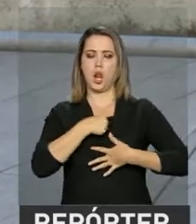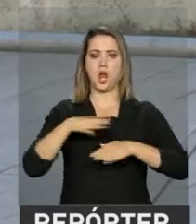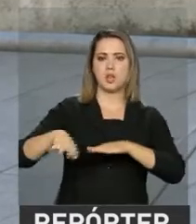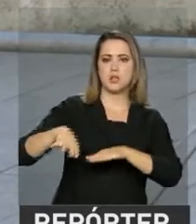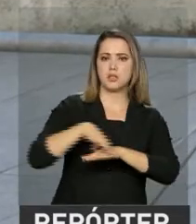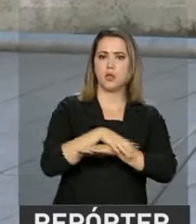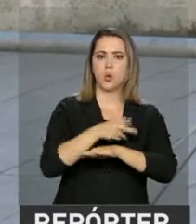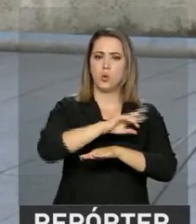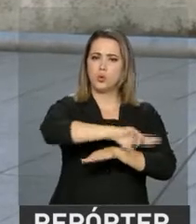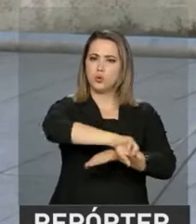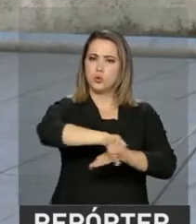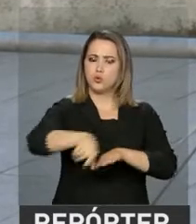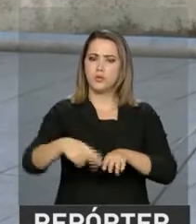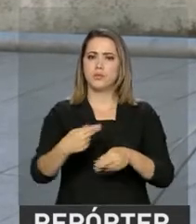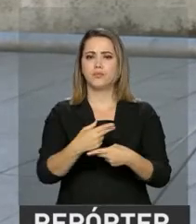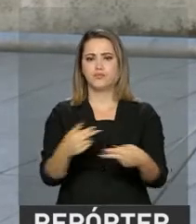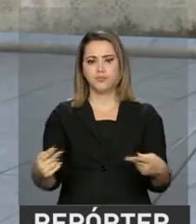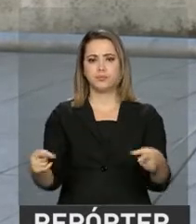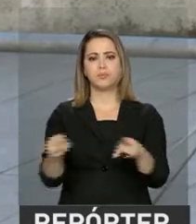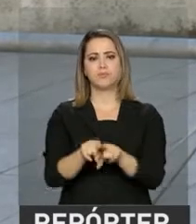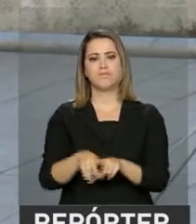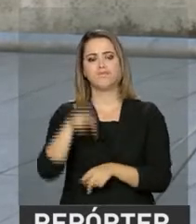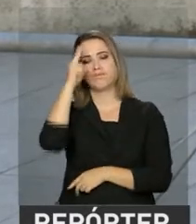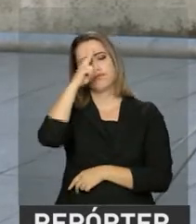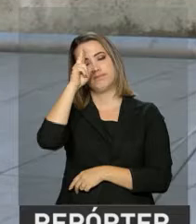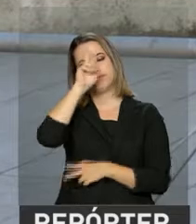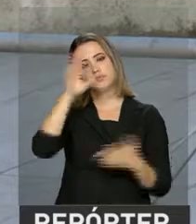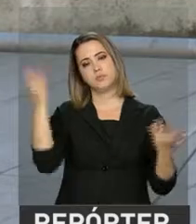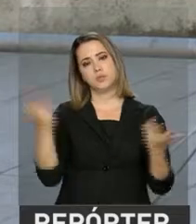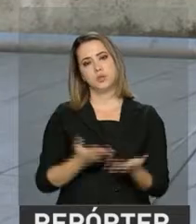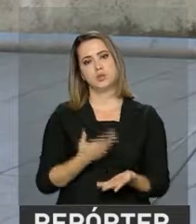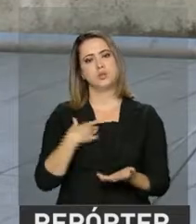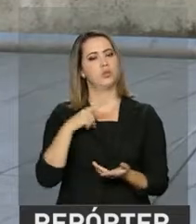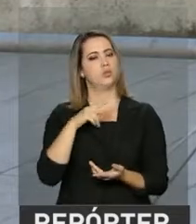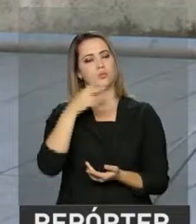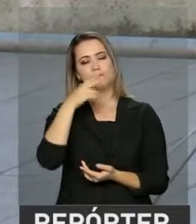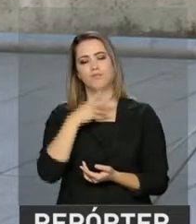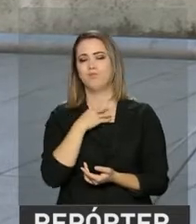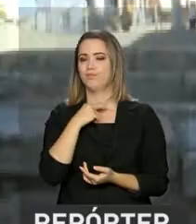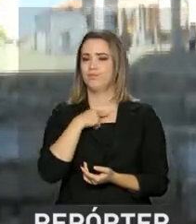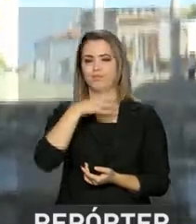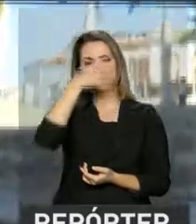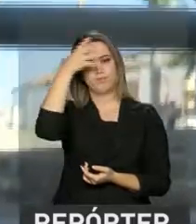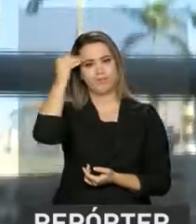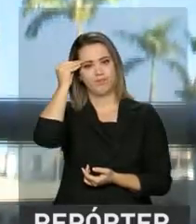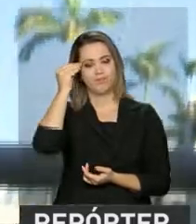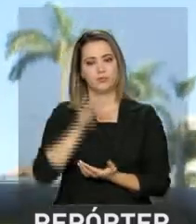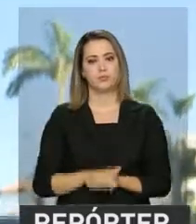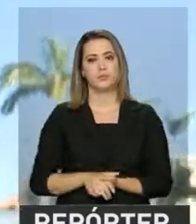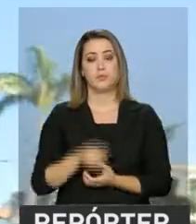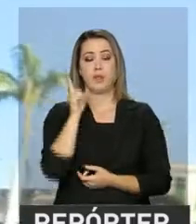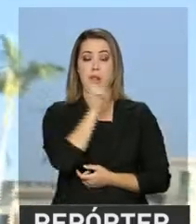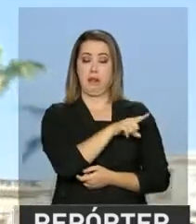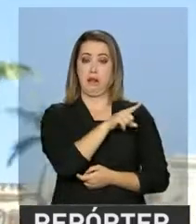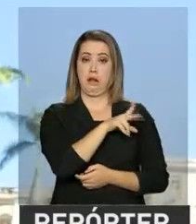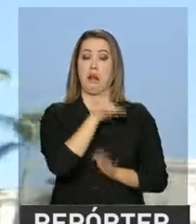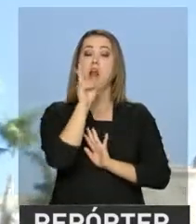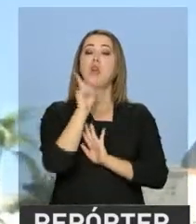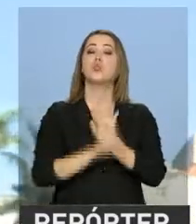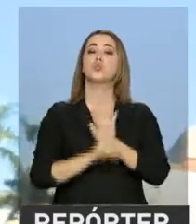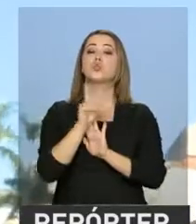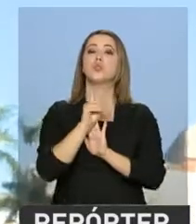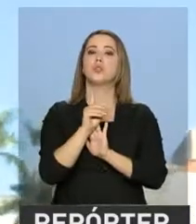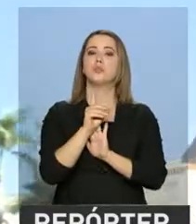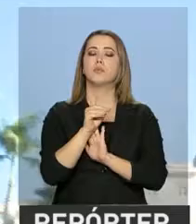outros objetos memória que a partir de agora não serão mais esquecidas marilúcia é diretora cultural do